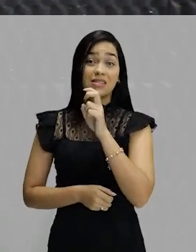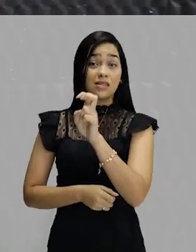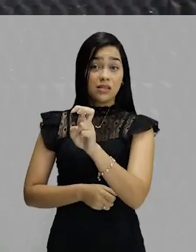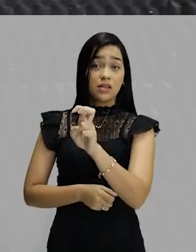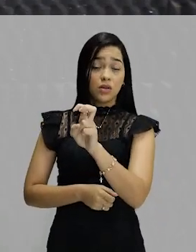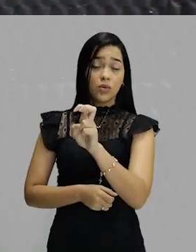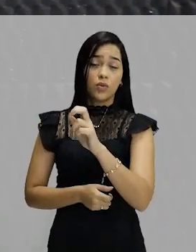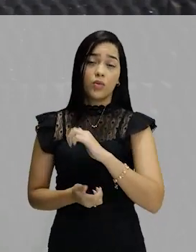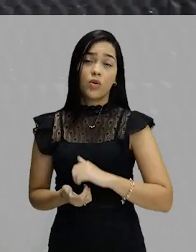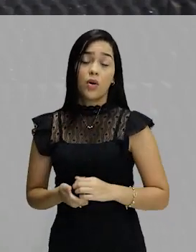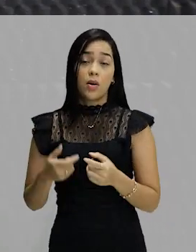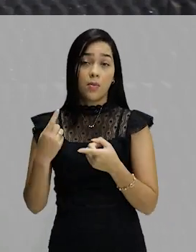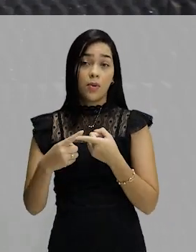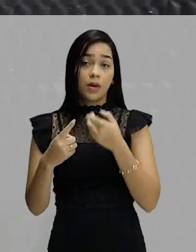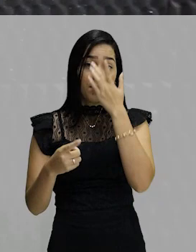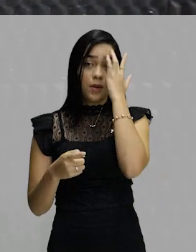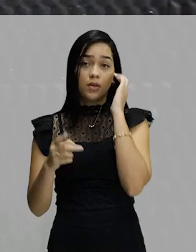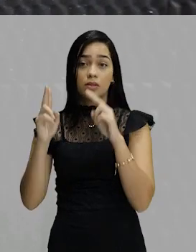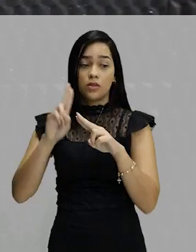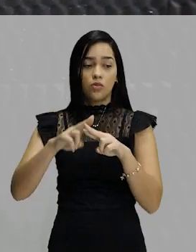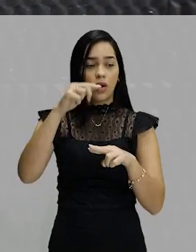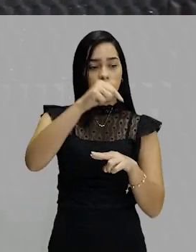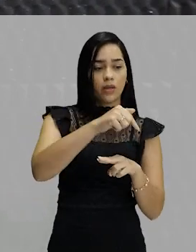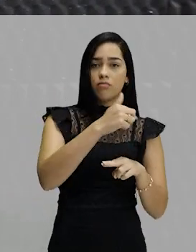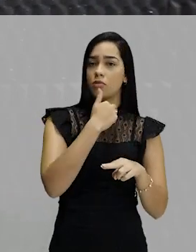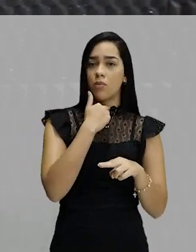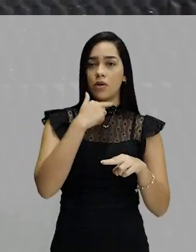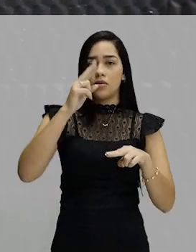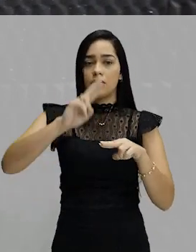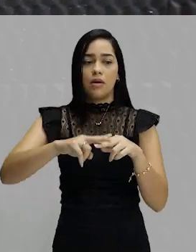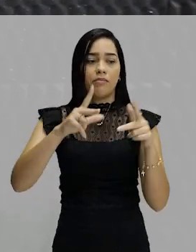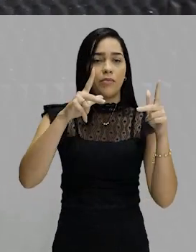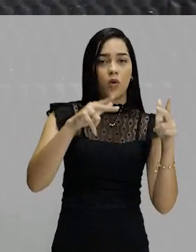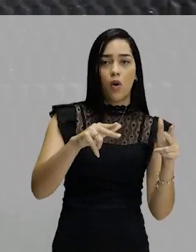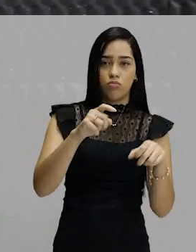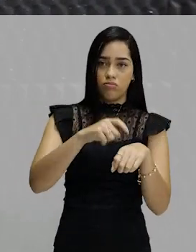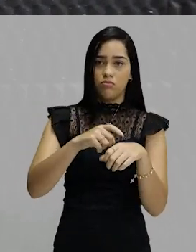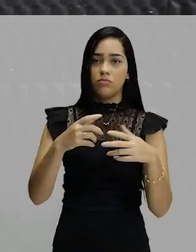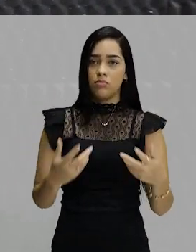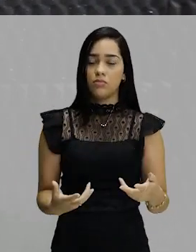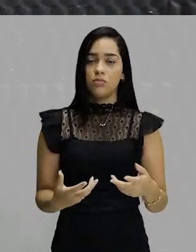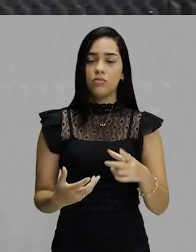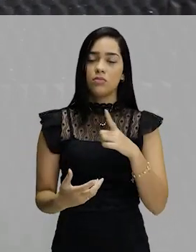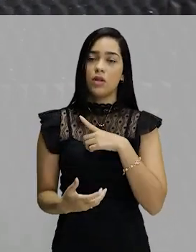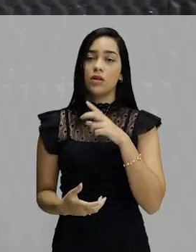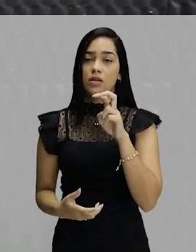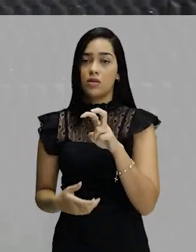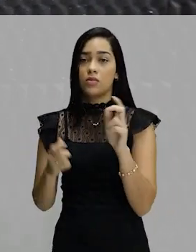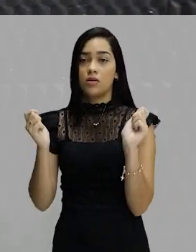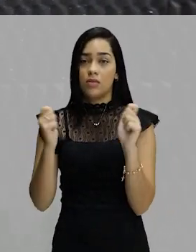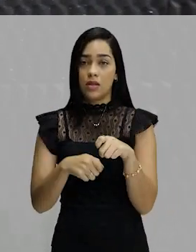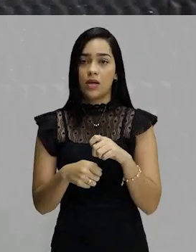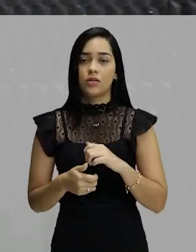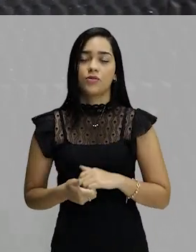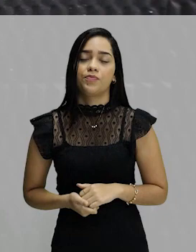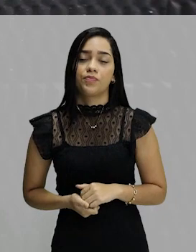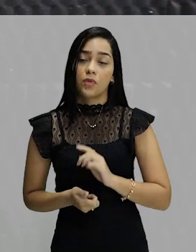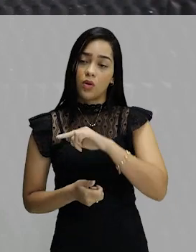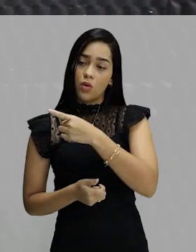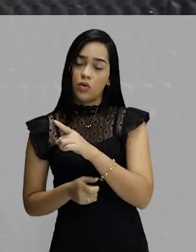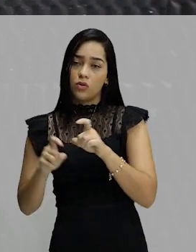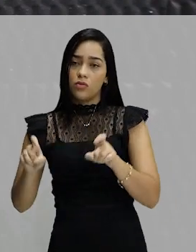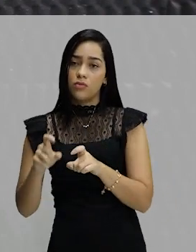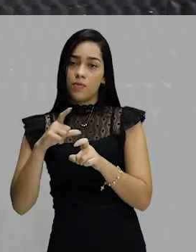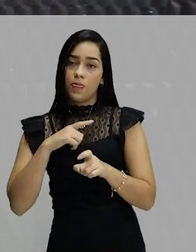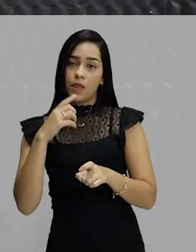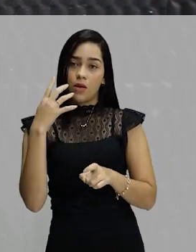5, porque a pessoa que sentou aqui, não pode sentar aqui ao mesmo tempo. Tá? Então eu tenho 5 possibilidades. Nesse outro computador